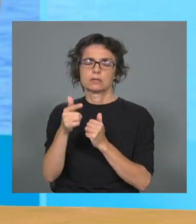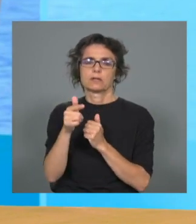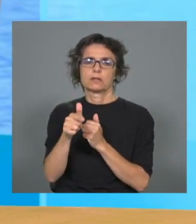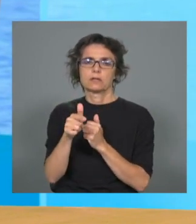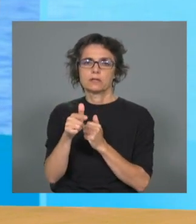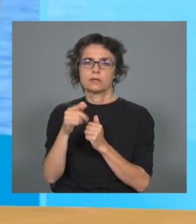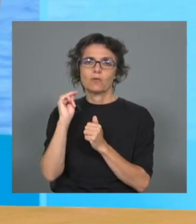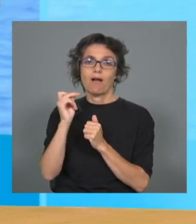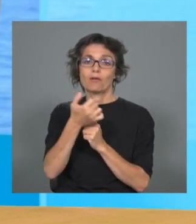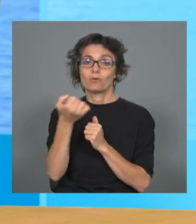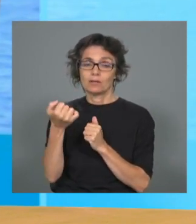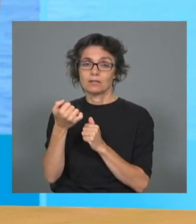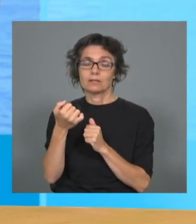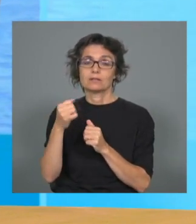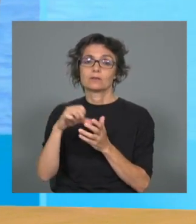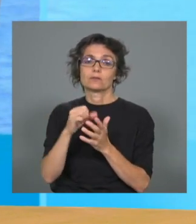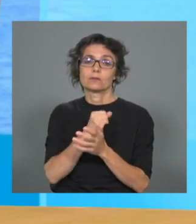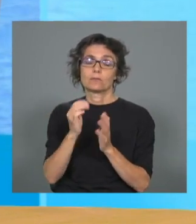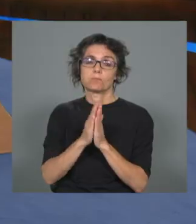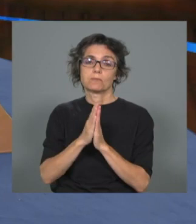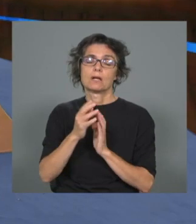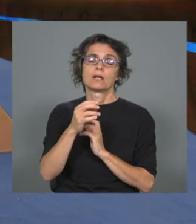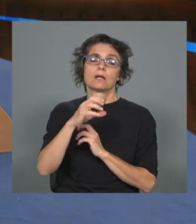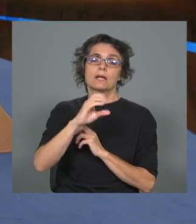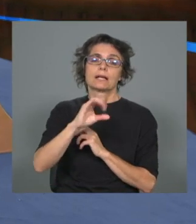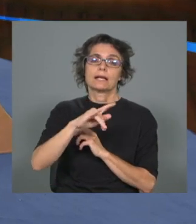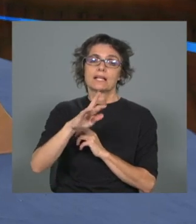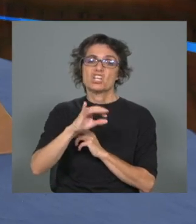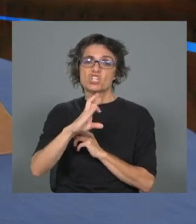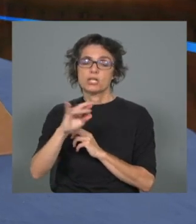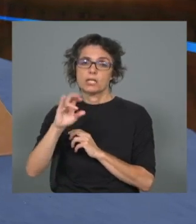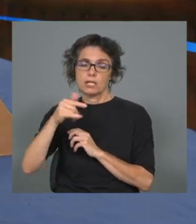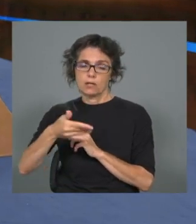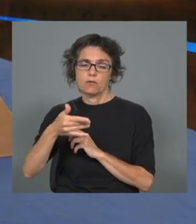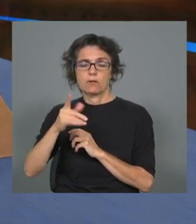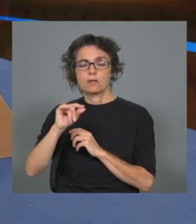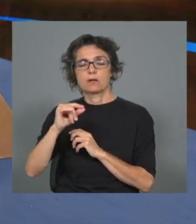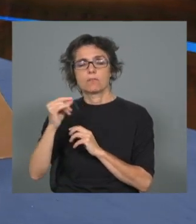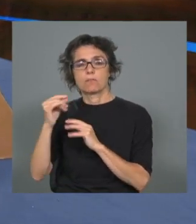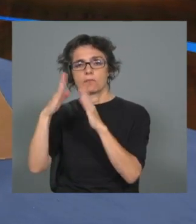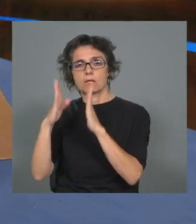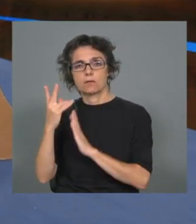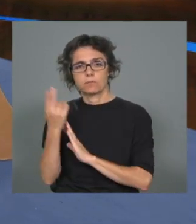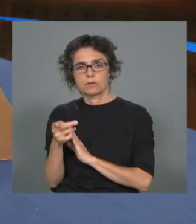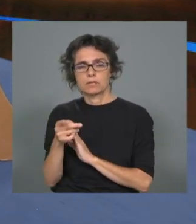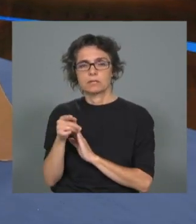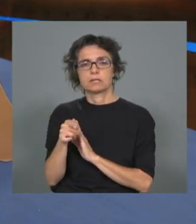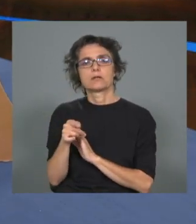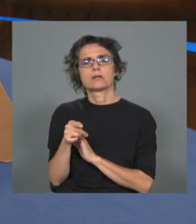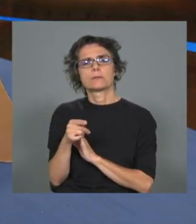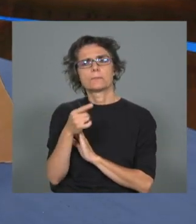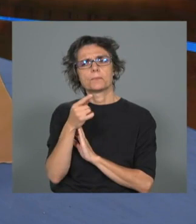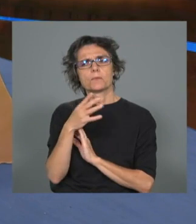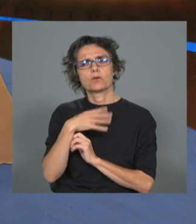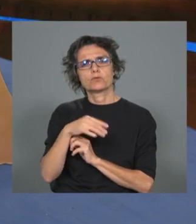no Centro Paroquial de Carnaxide e agora na Casa do Artista, e permita-me começar por identificar aqui